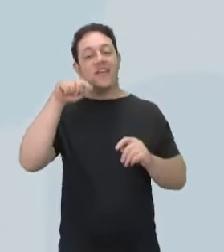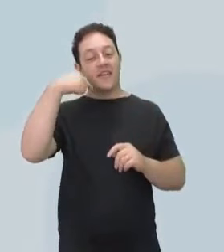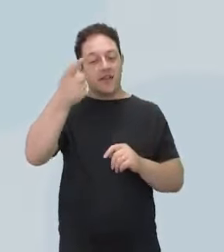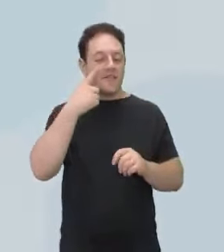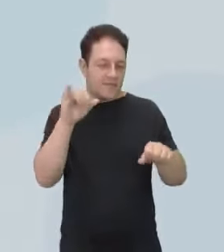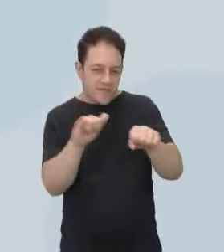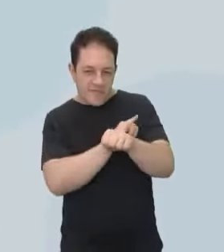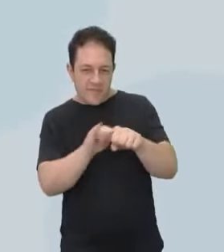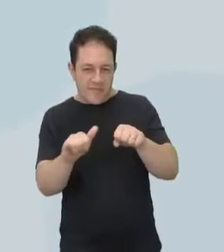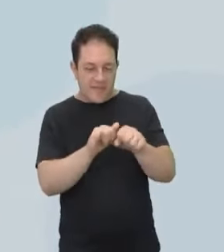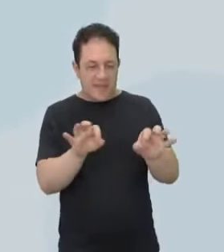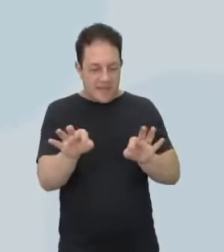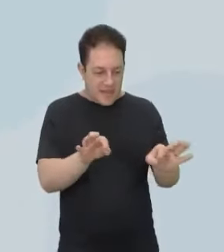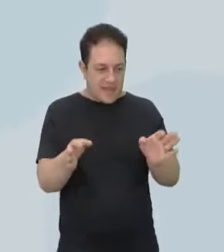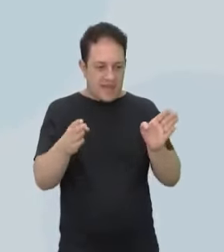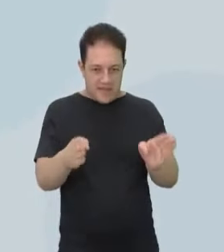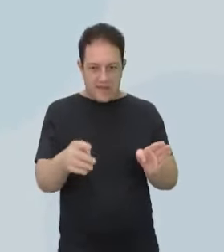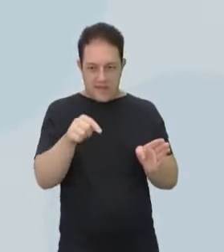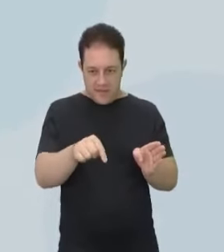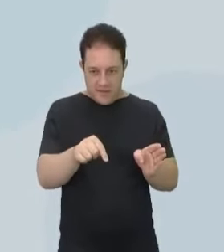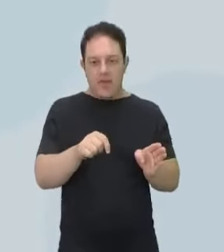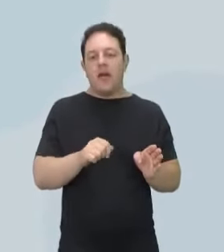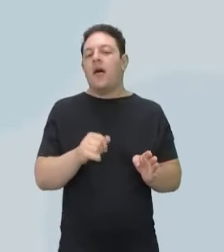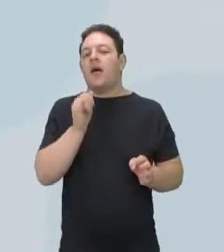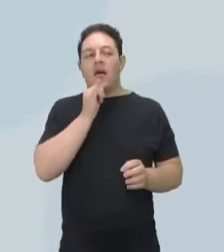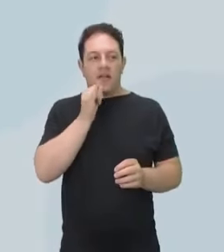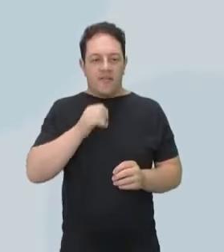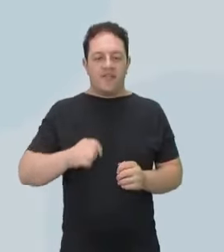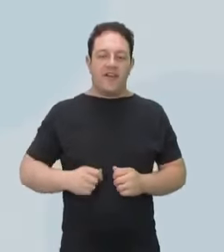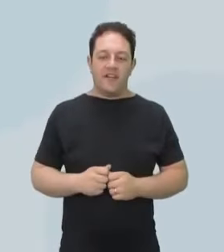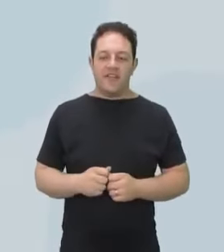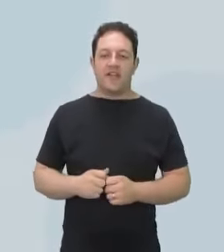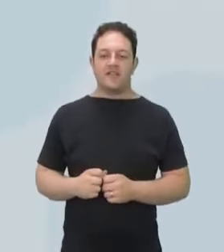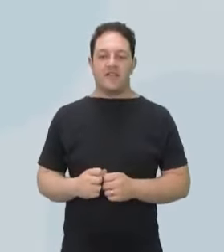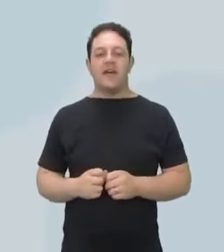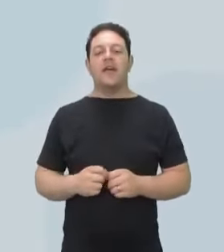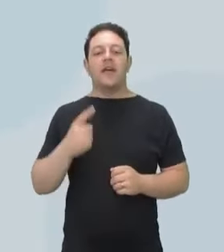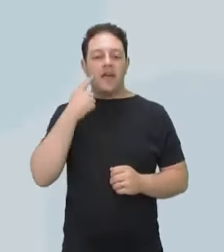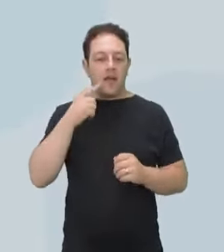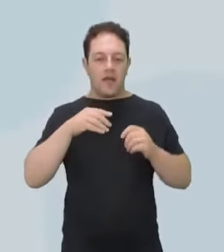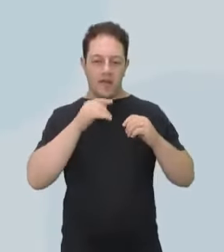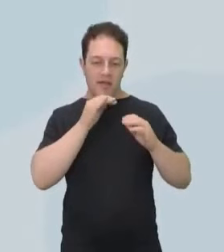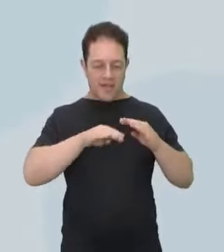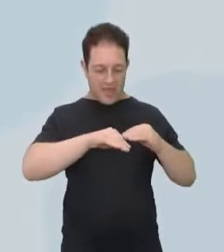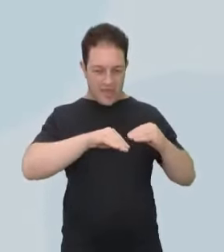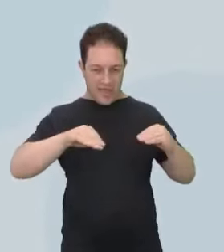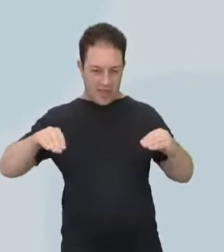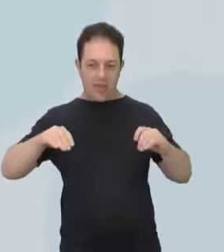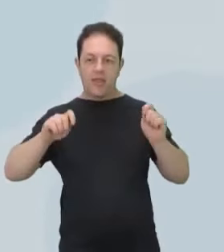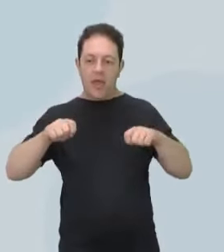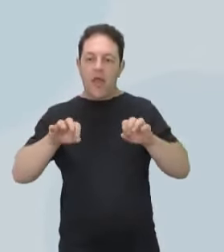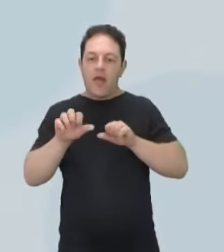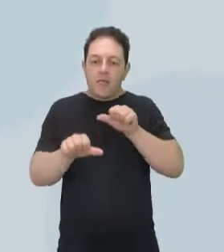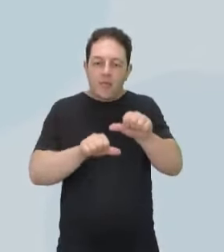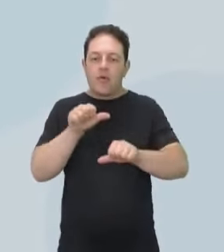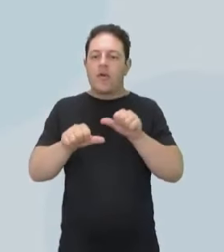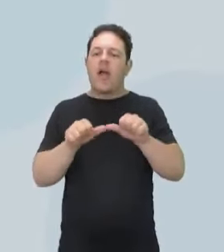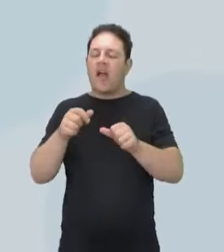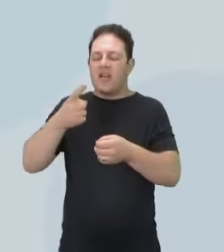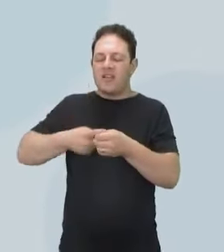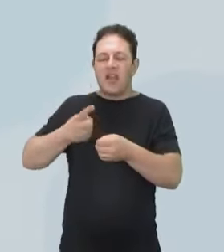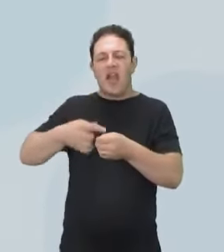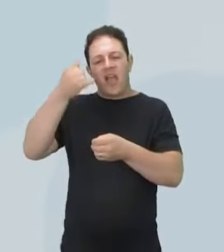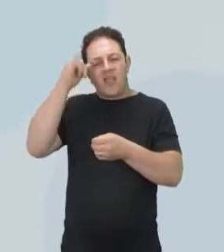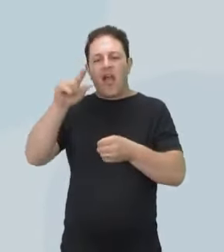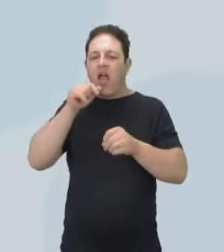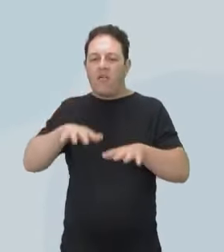retificar esse trecho, né? O que era curva vamos tornar reto, né, para que a nossa cidade não seja mais